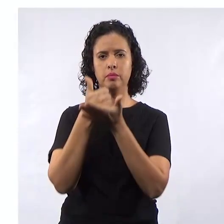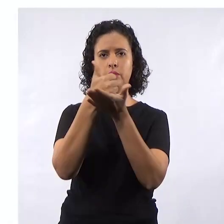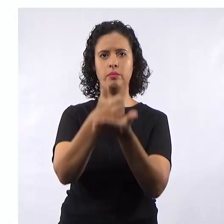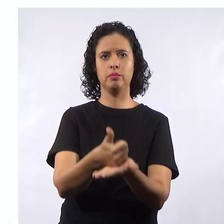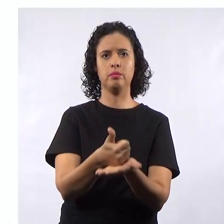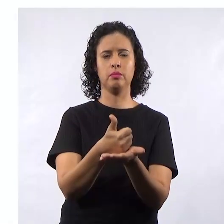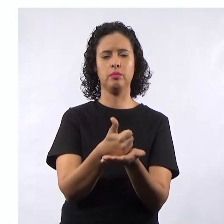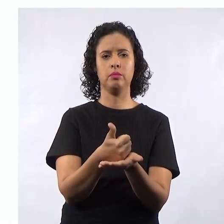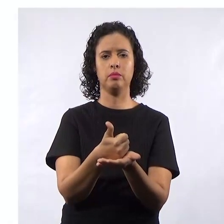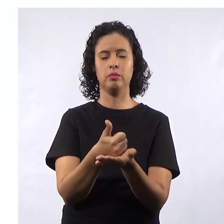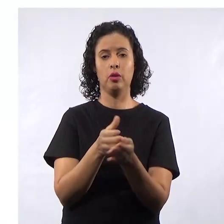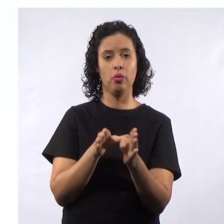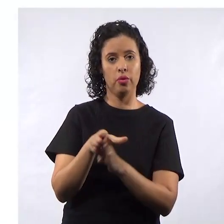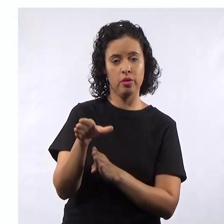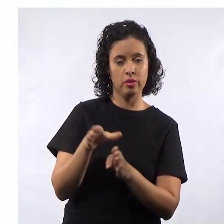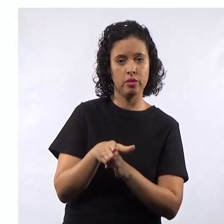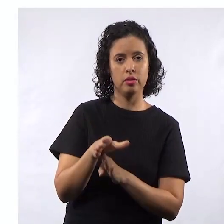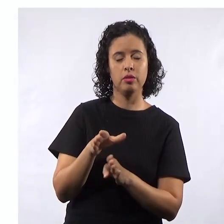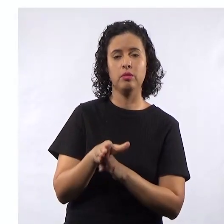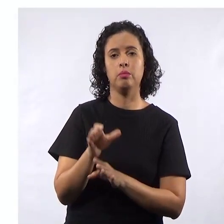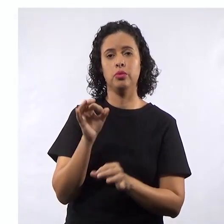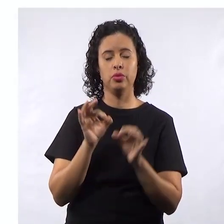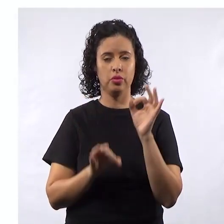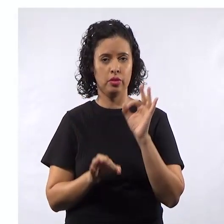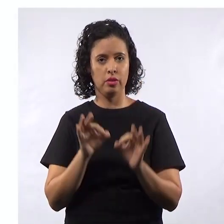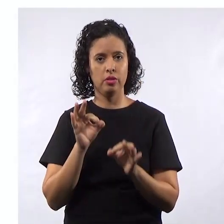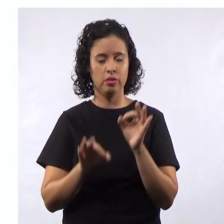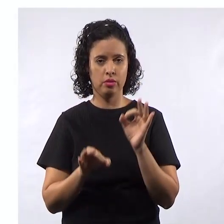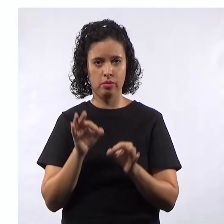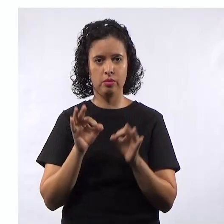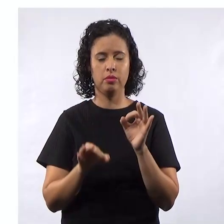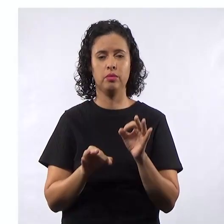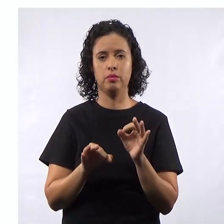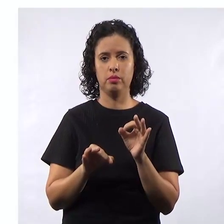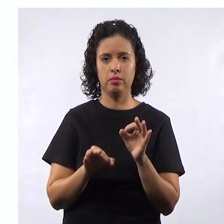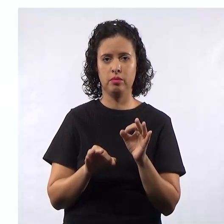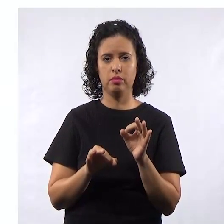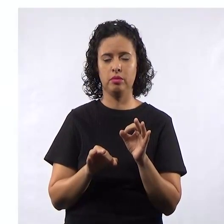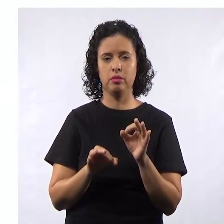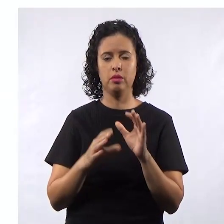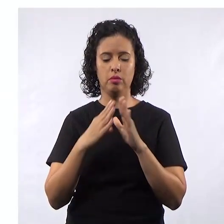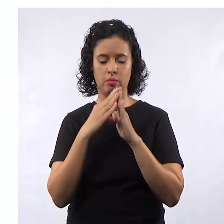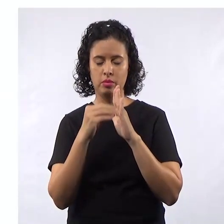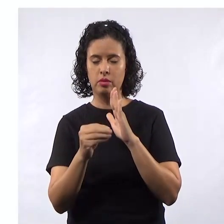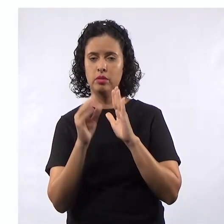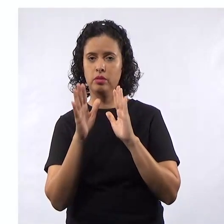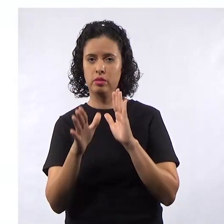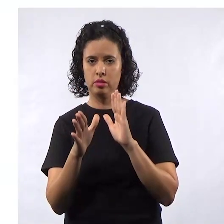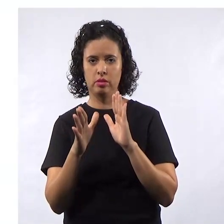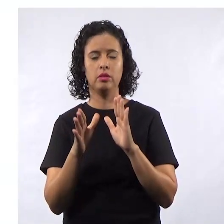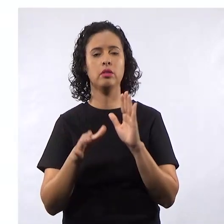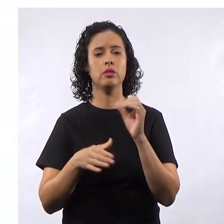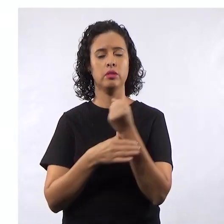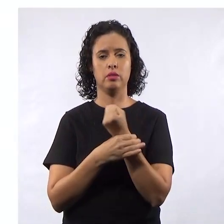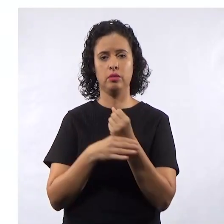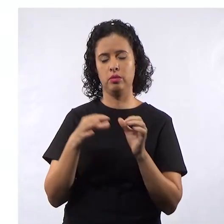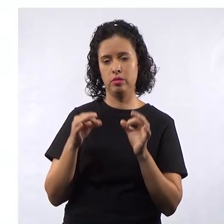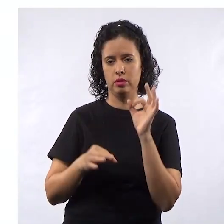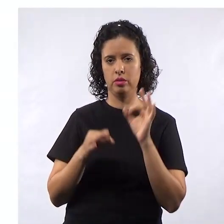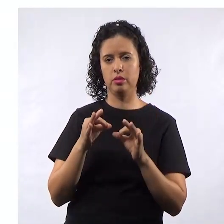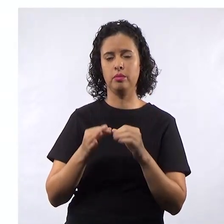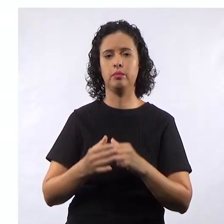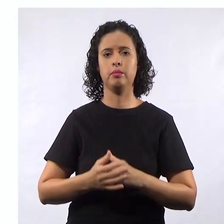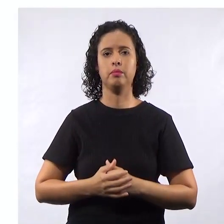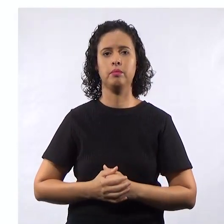trazendo orientações para os julgadores já estar seguindo aquele padrão, né? Então, aquele padrão vai estar aí trazendo segurança jurídica também,